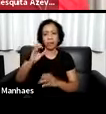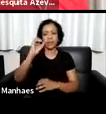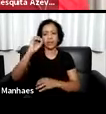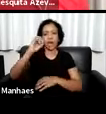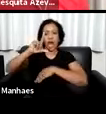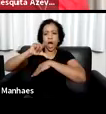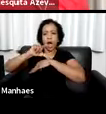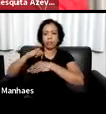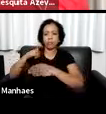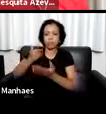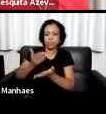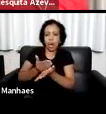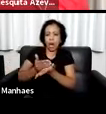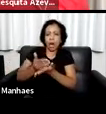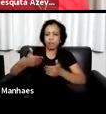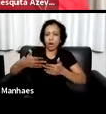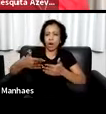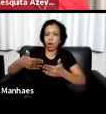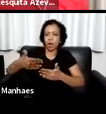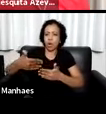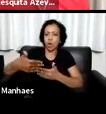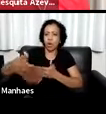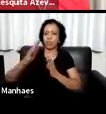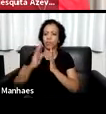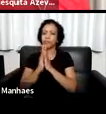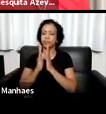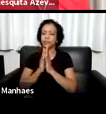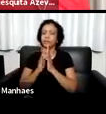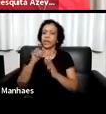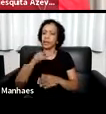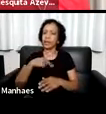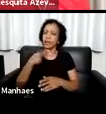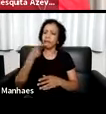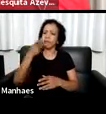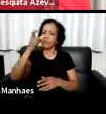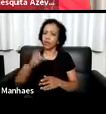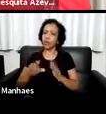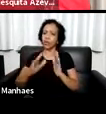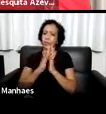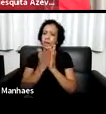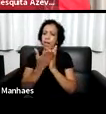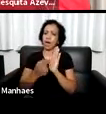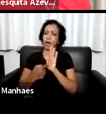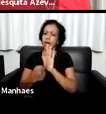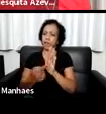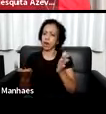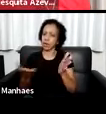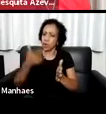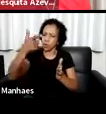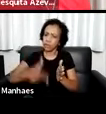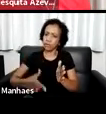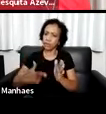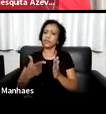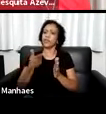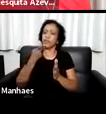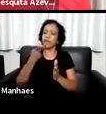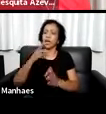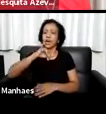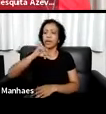hoje, nós começamos e eu, naquela ocasião, recitei o versículo que desejo agora repetir,